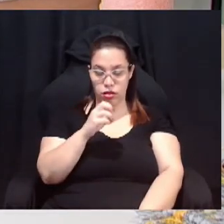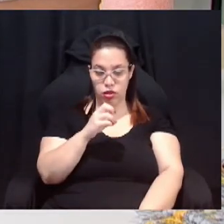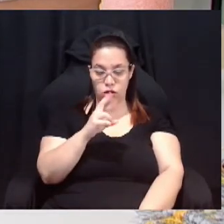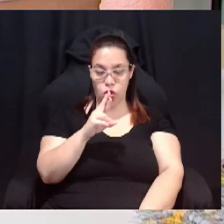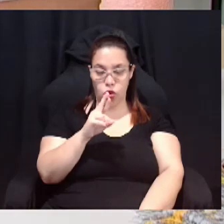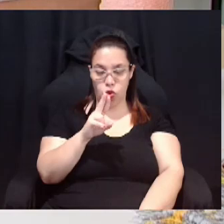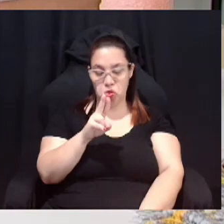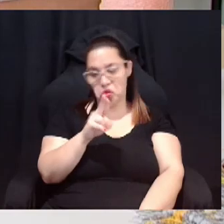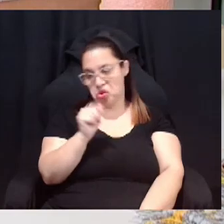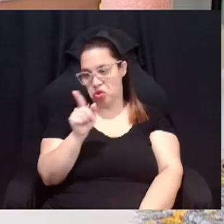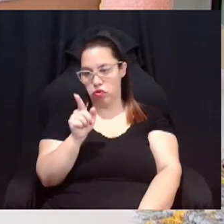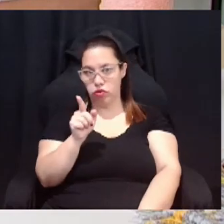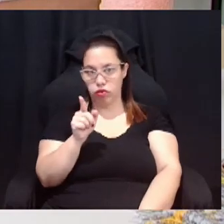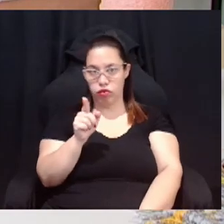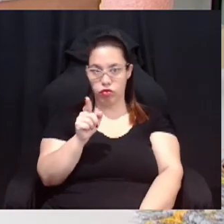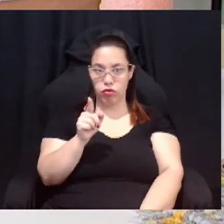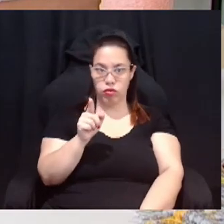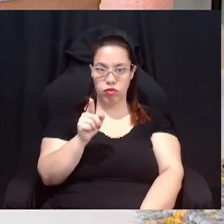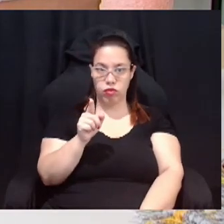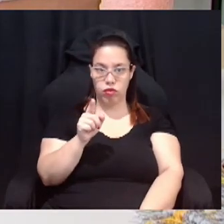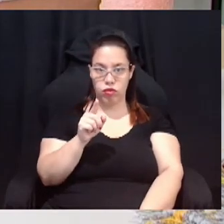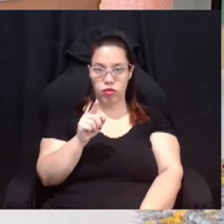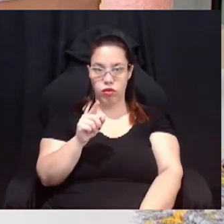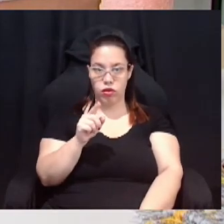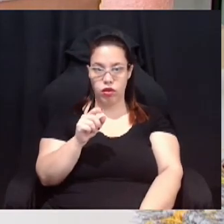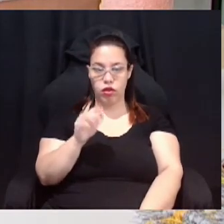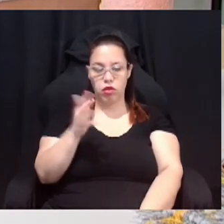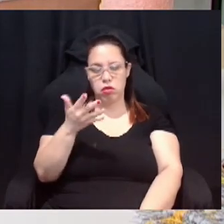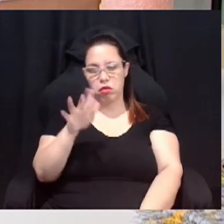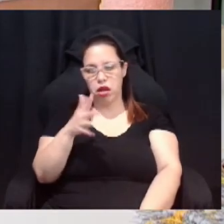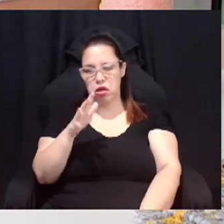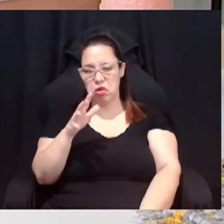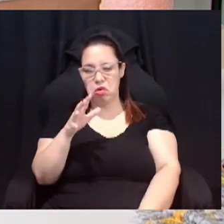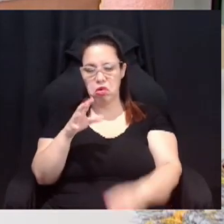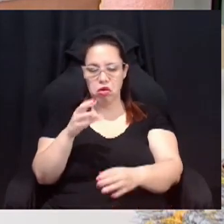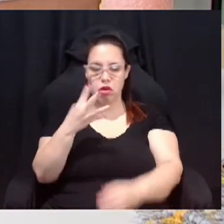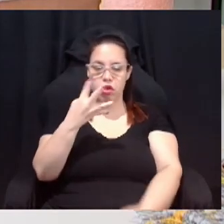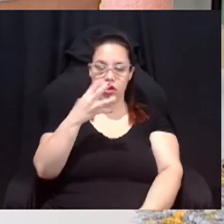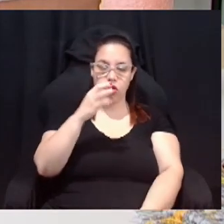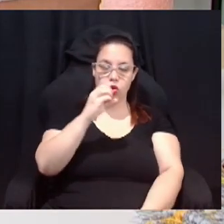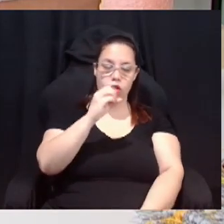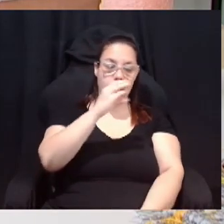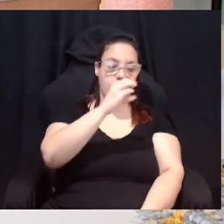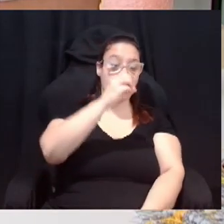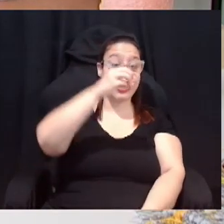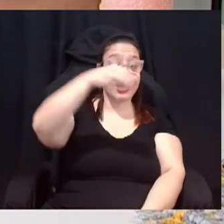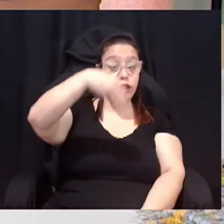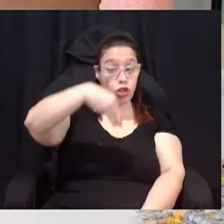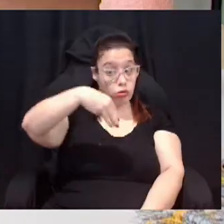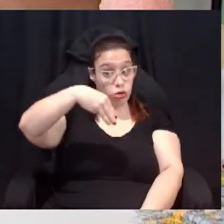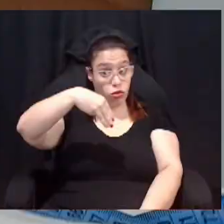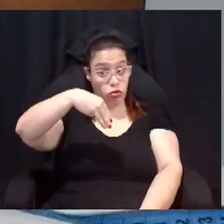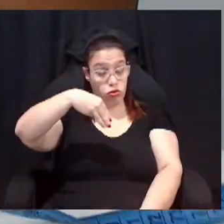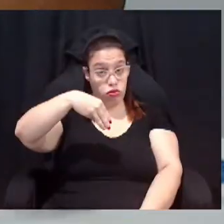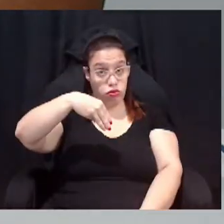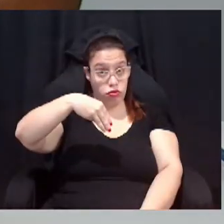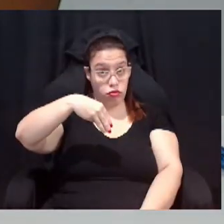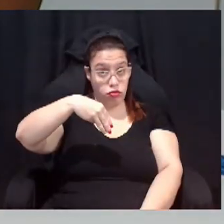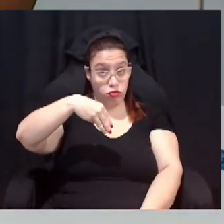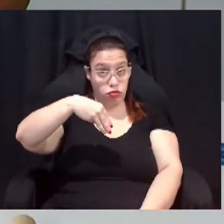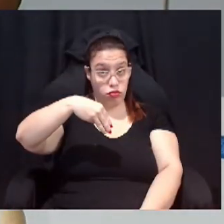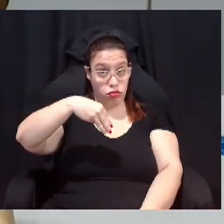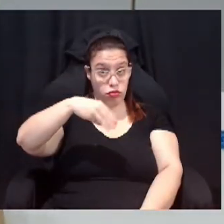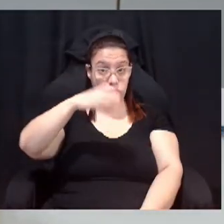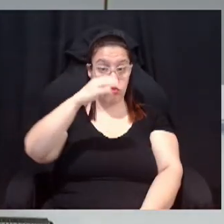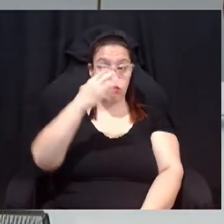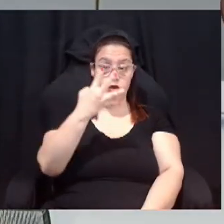Para esse fechamento, eu vou tirar mais ou menos uns 40 centímetros dele. Então, é